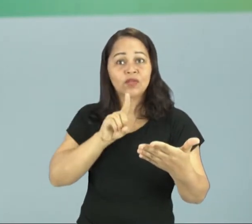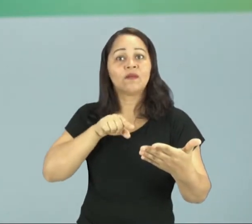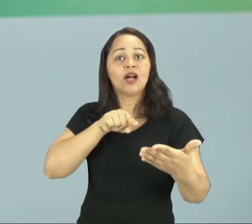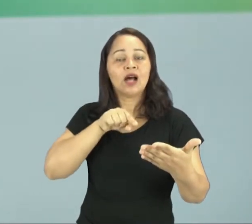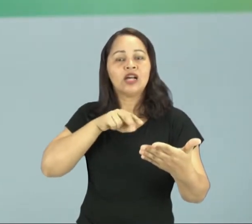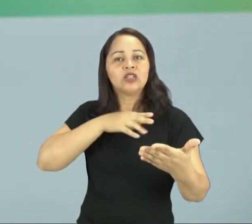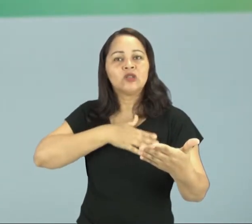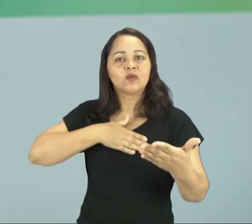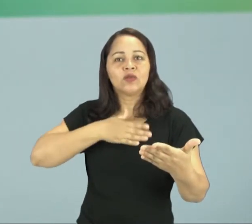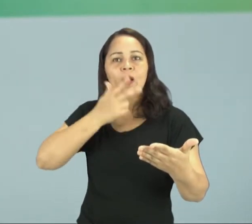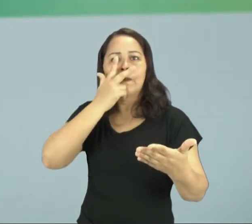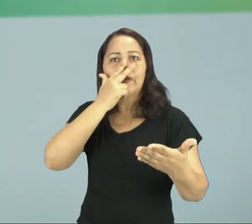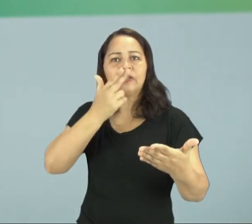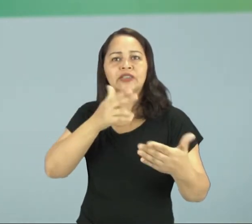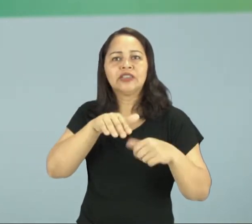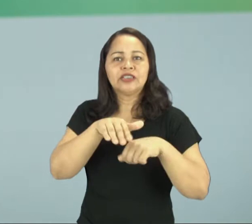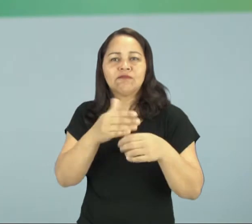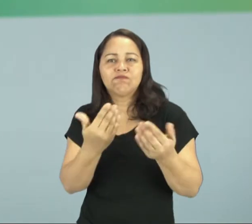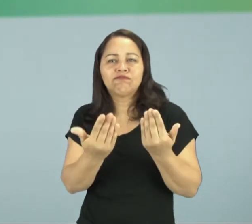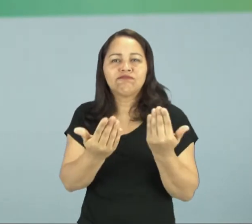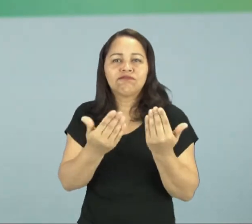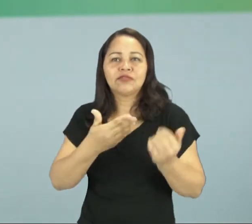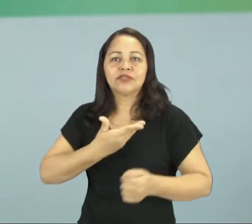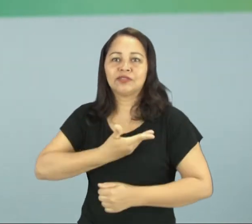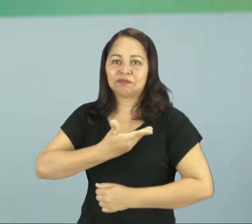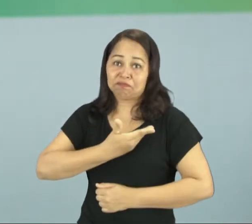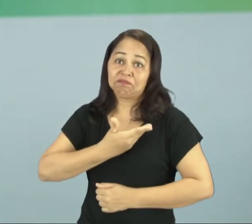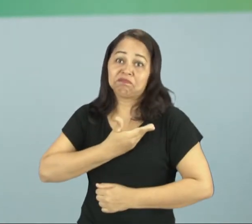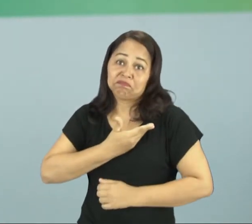uma conversa entre amigos. Então,